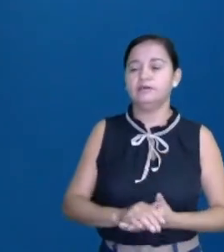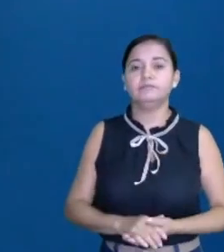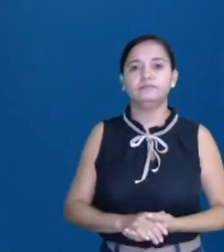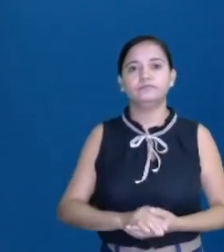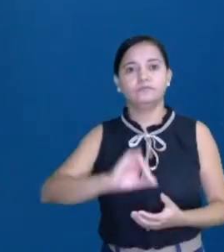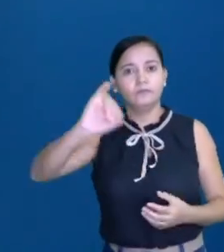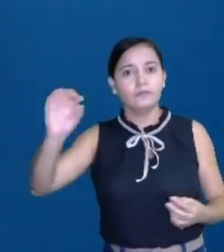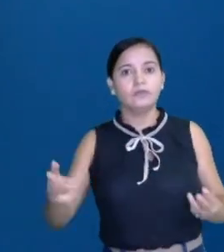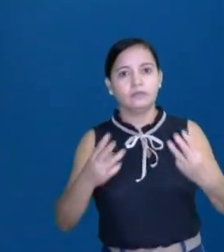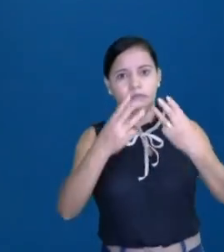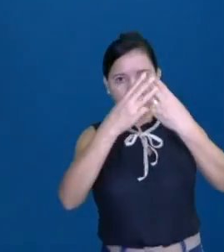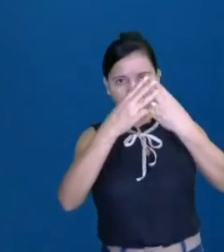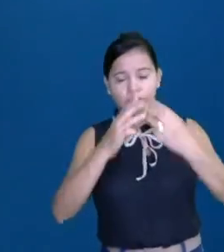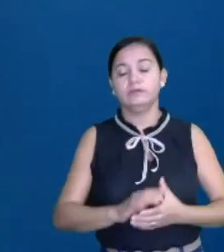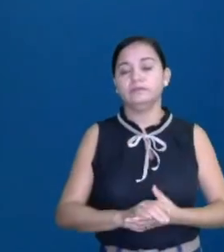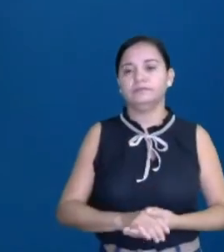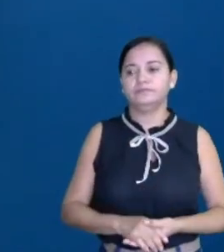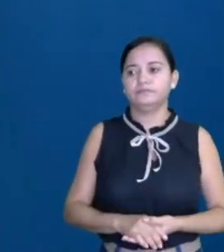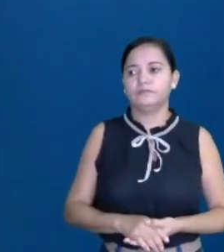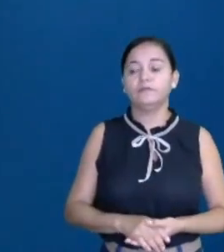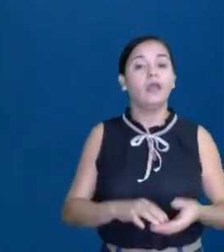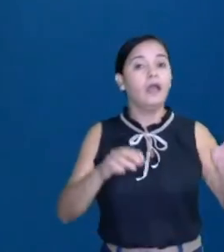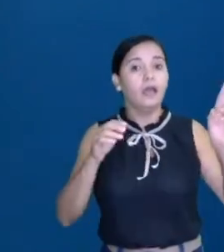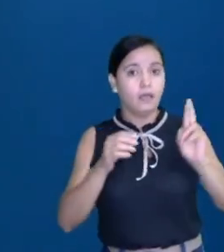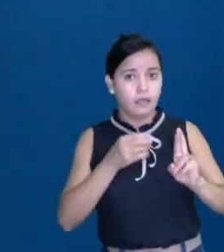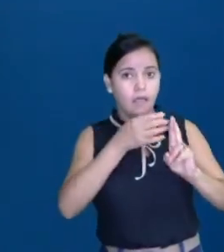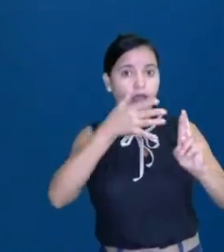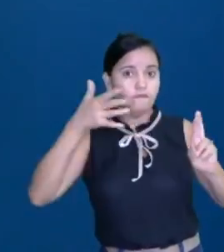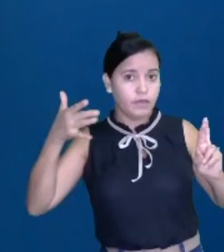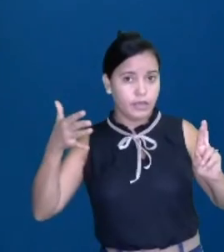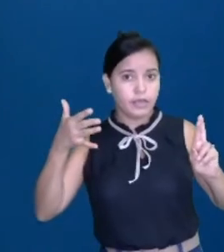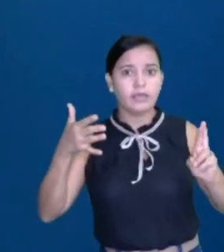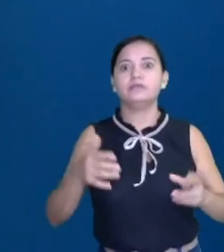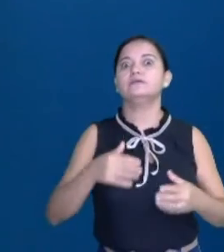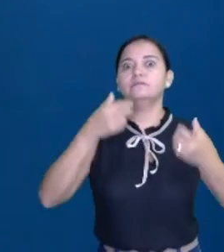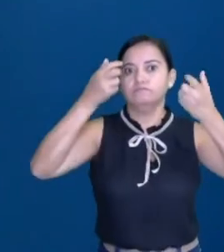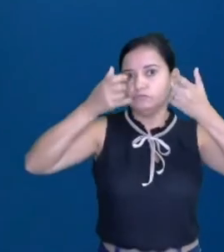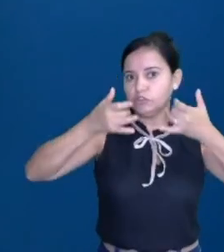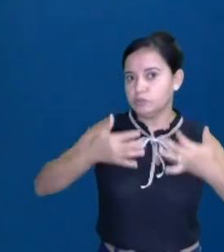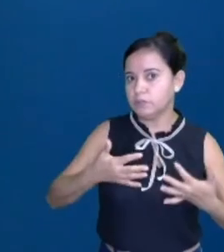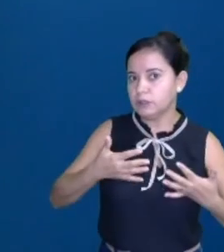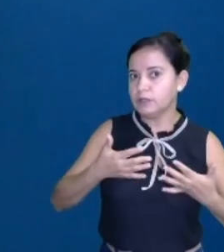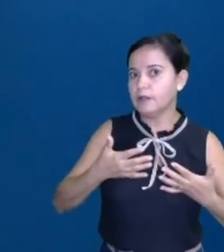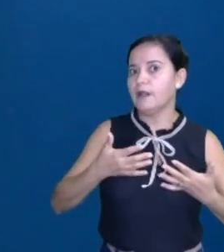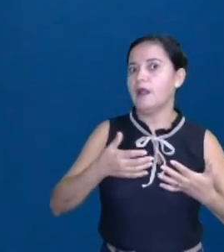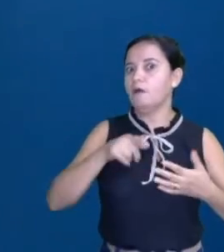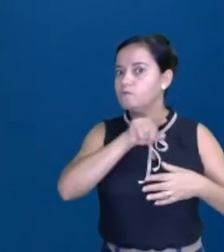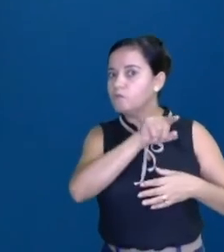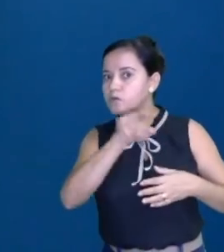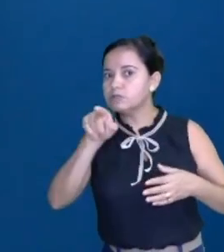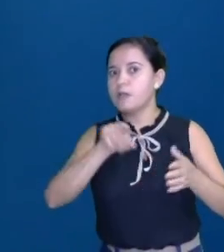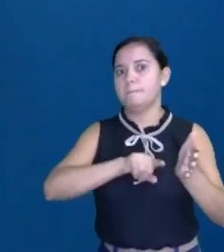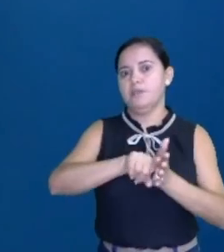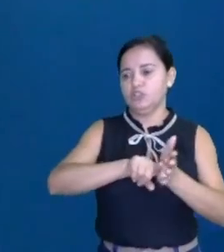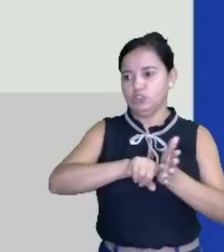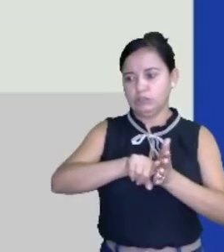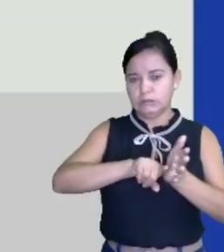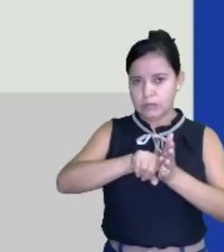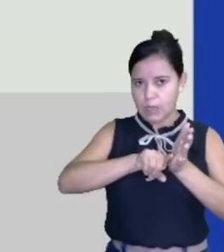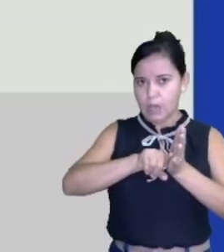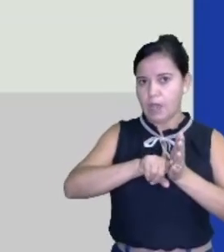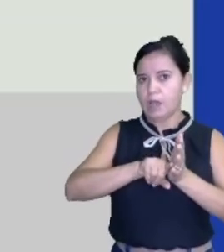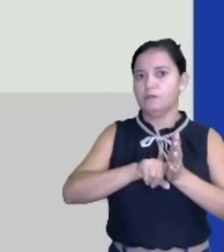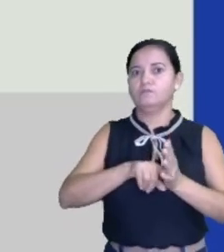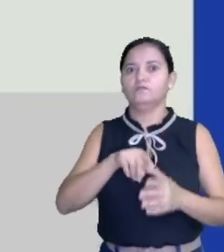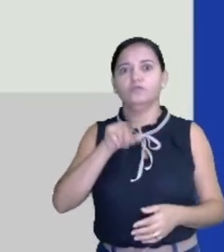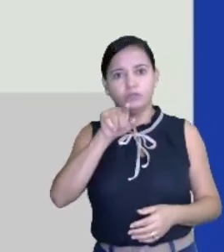slide. E aí são as nossas referências bibliográficas, para que você saiba aí. Produção, abre aí para poder os